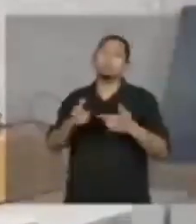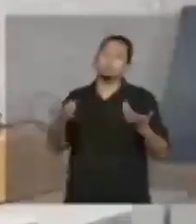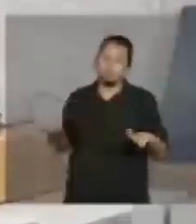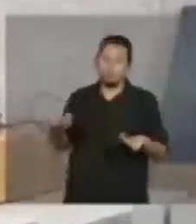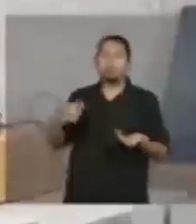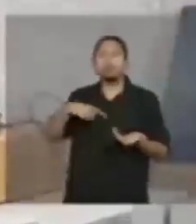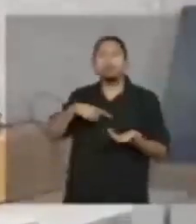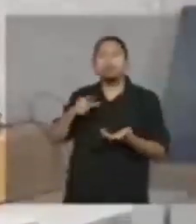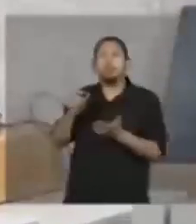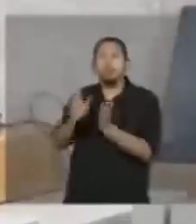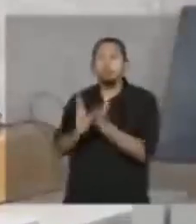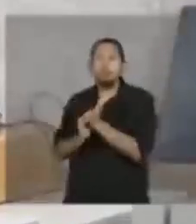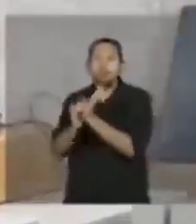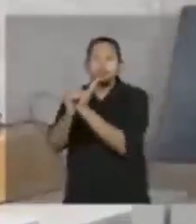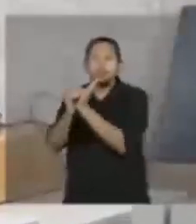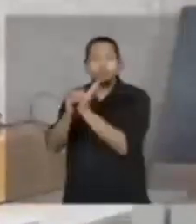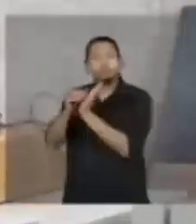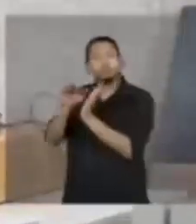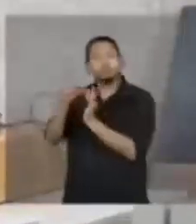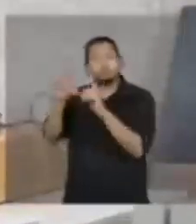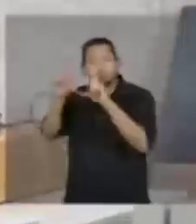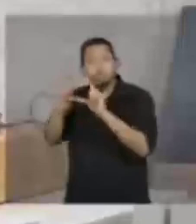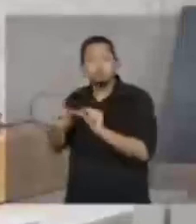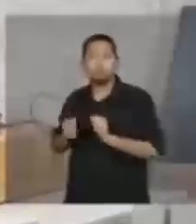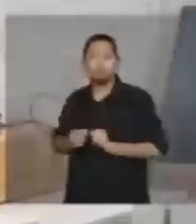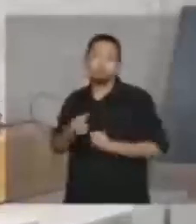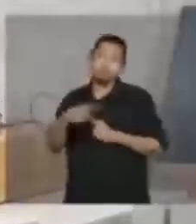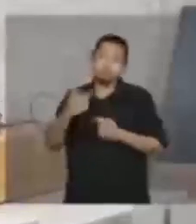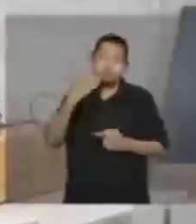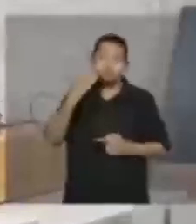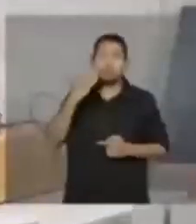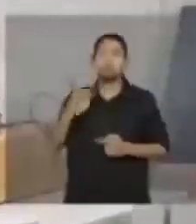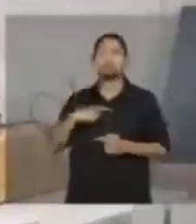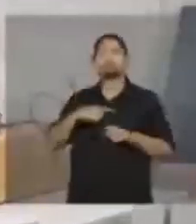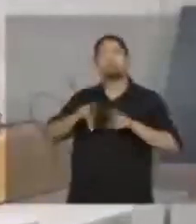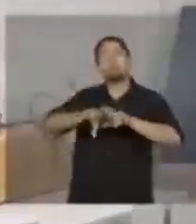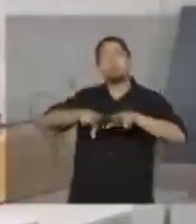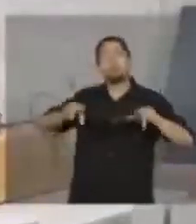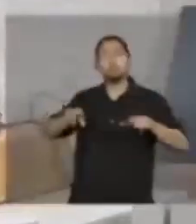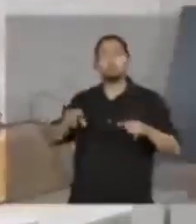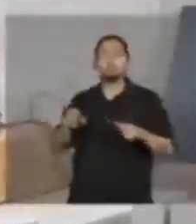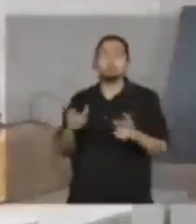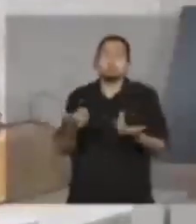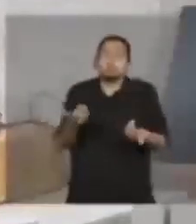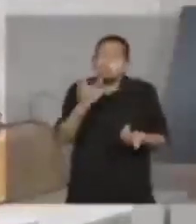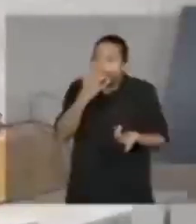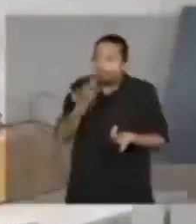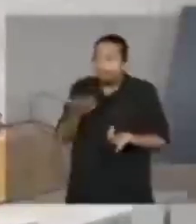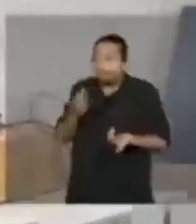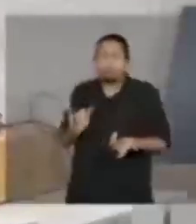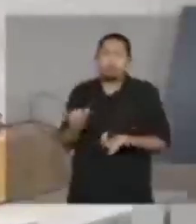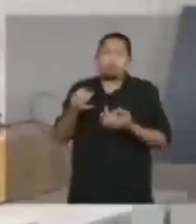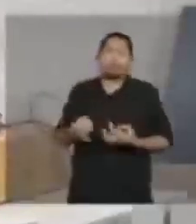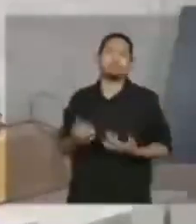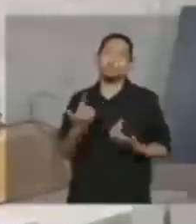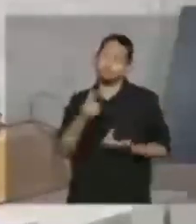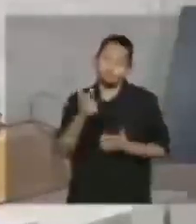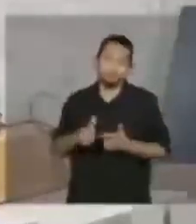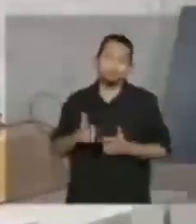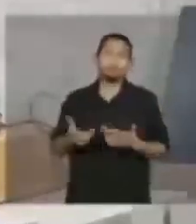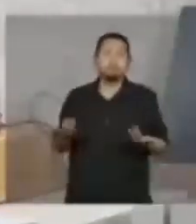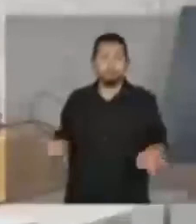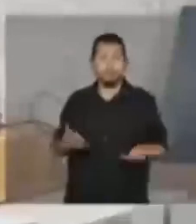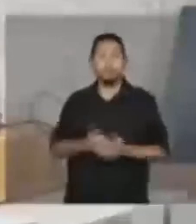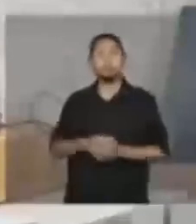com desburocratização, que come recursos, né, de maneira totalmente improdutiva no meio do caminho,